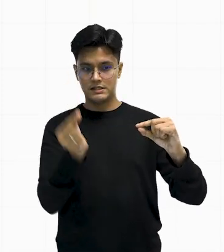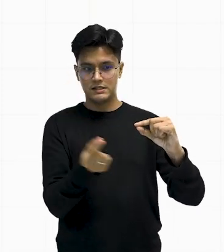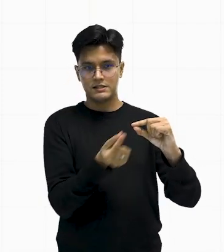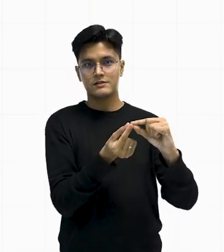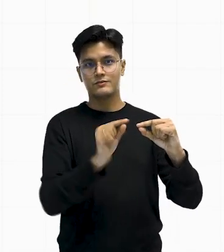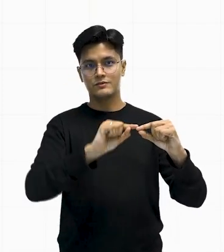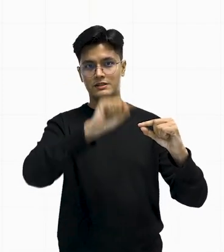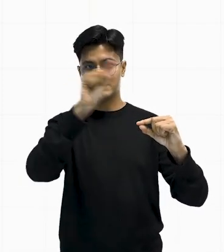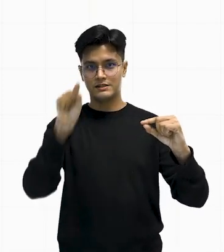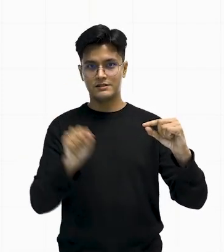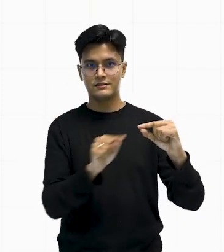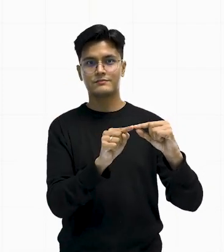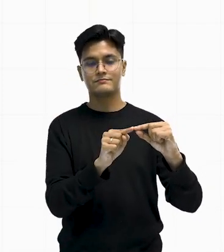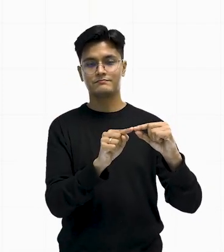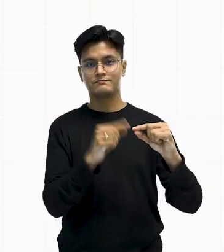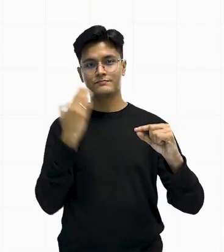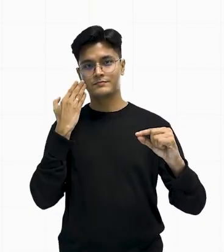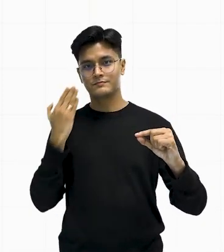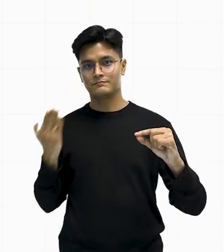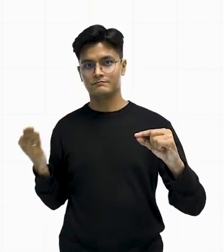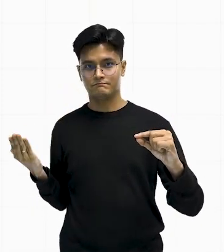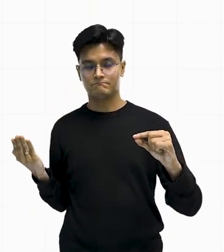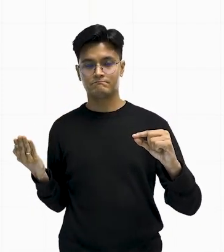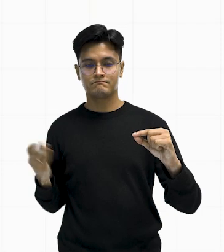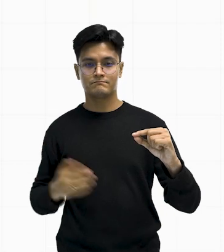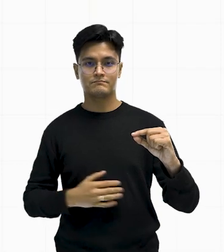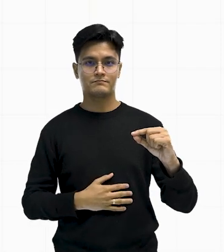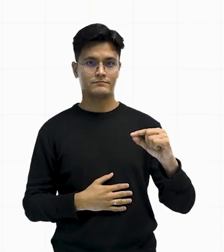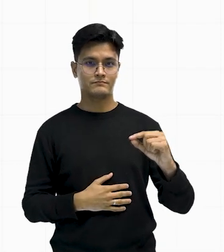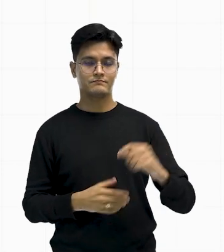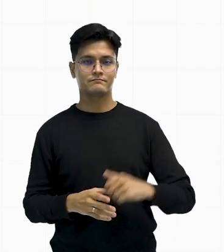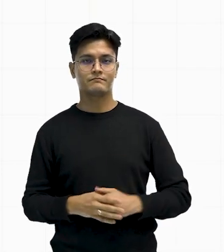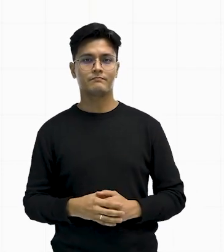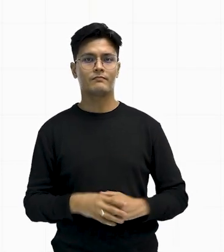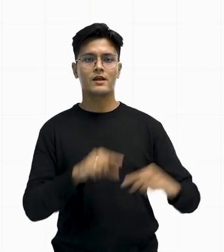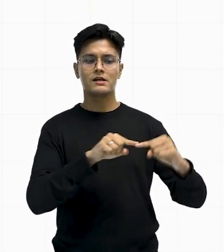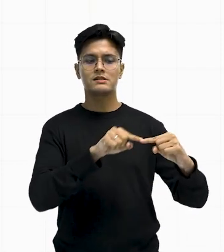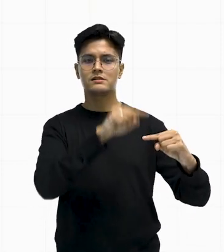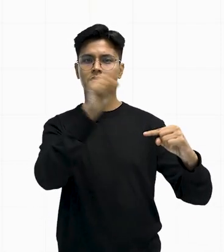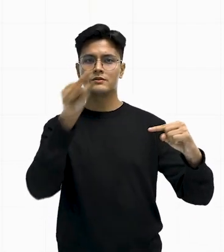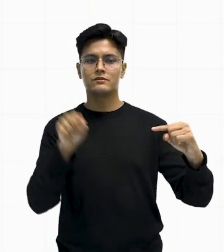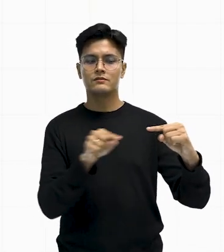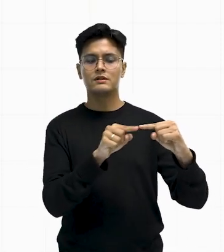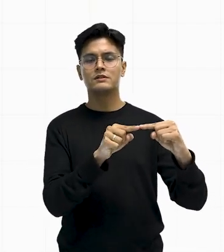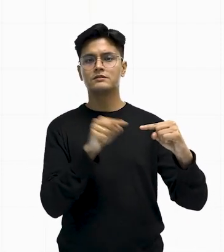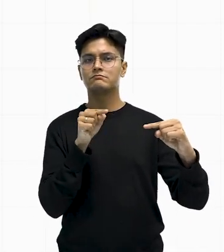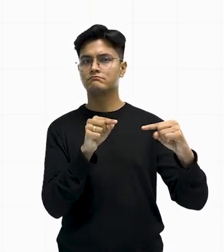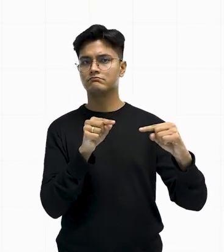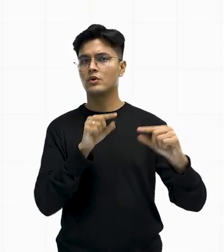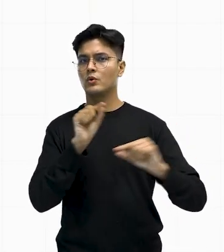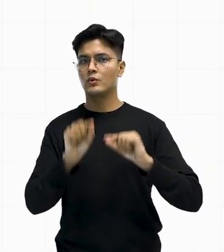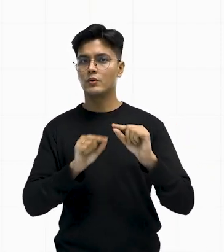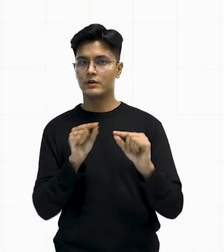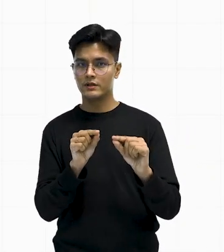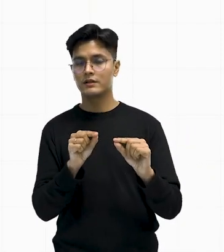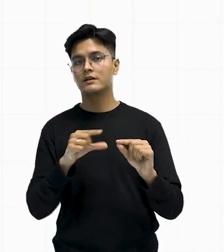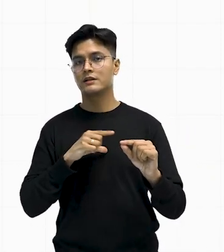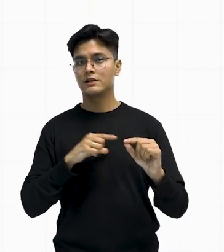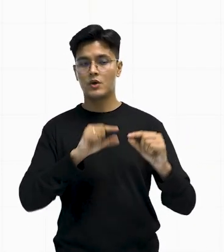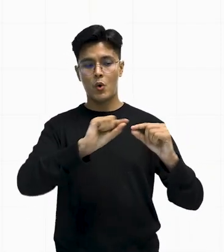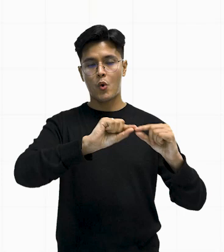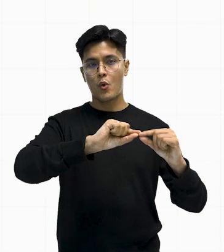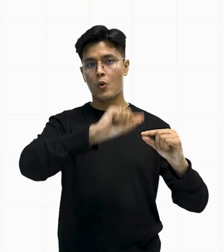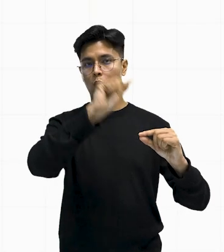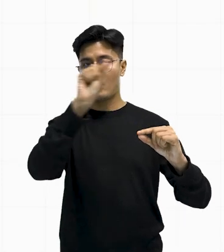volta completa em torno do círculo. A circunferência a gente vai considerar justamente essa parte do